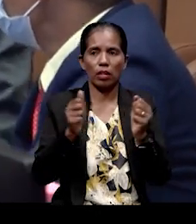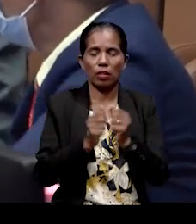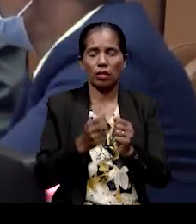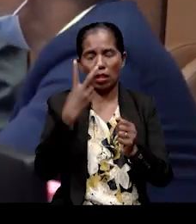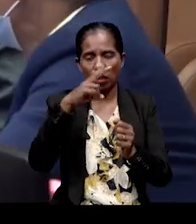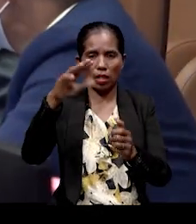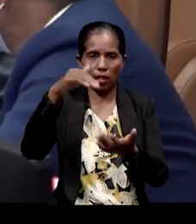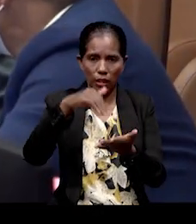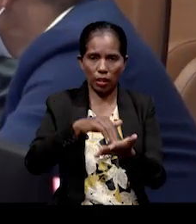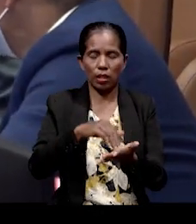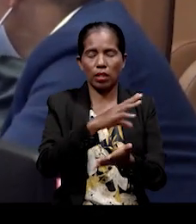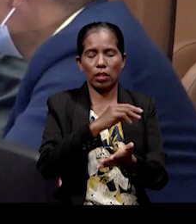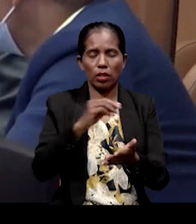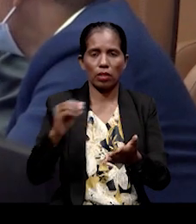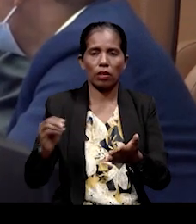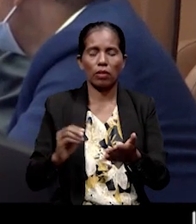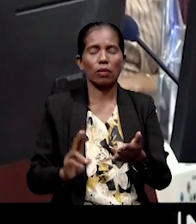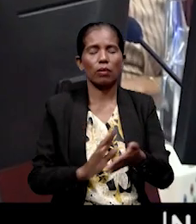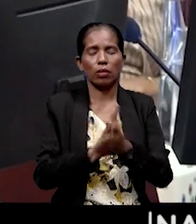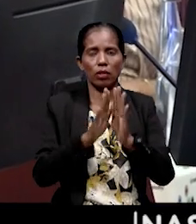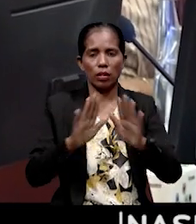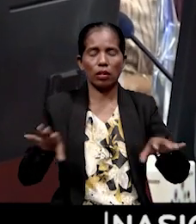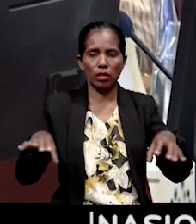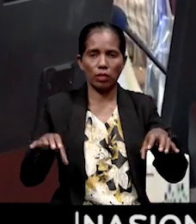avaliação ba unidade curricular no